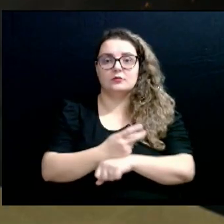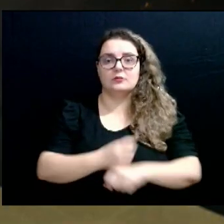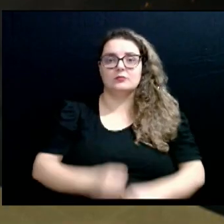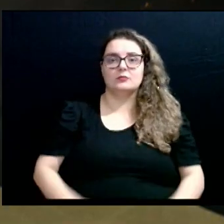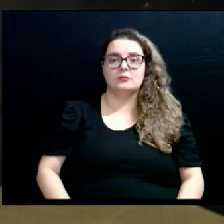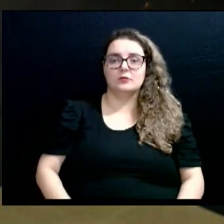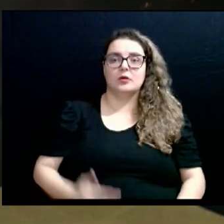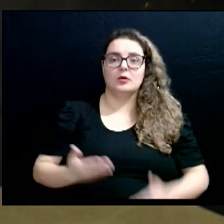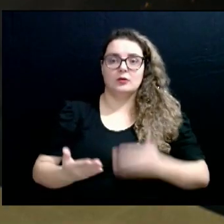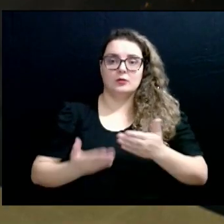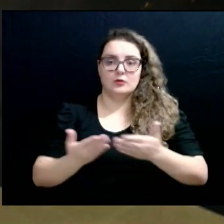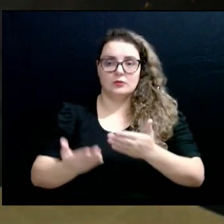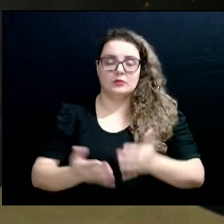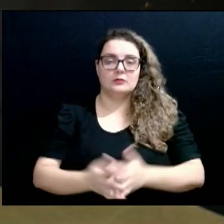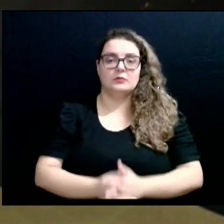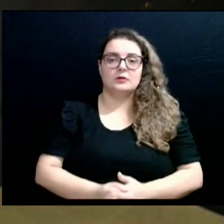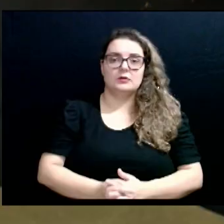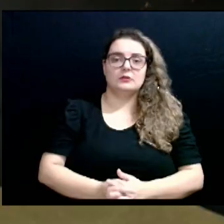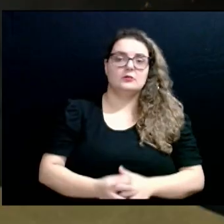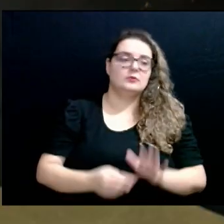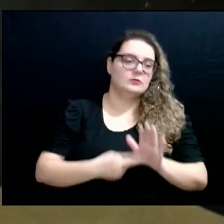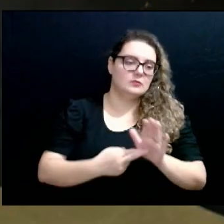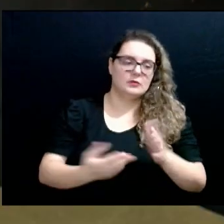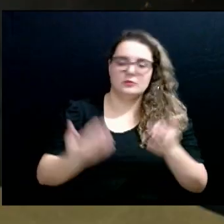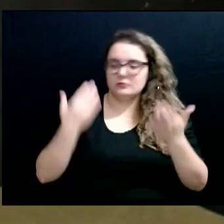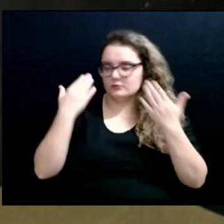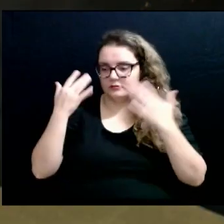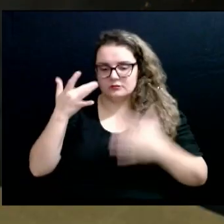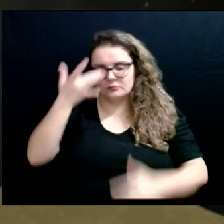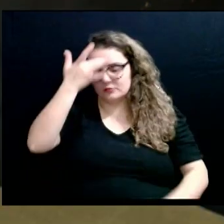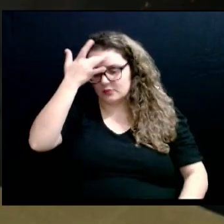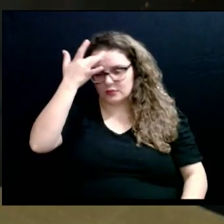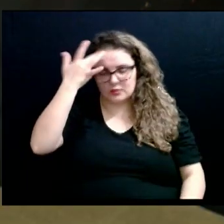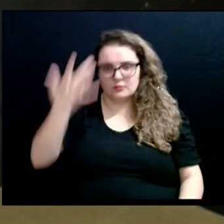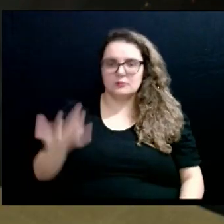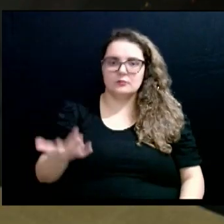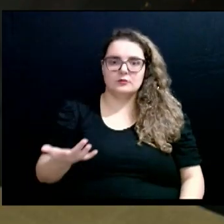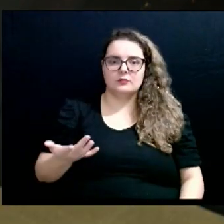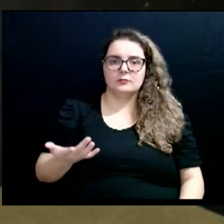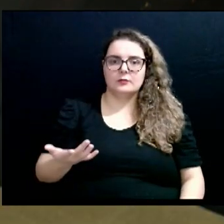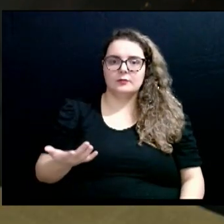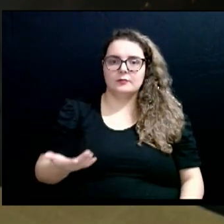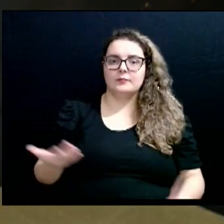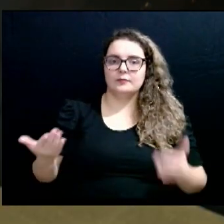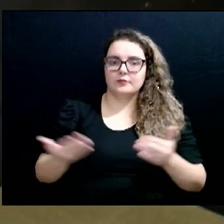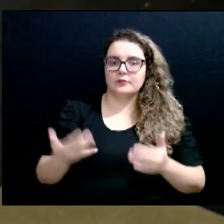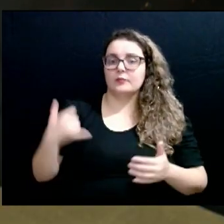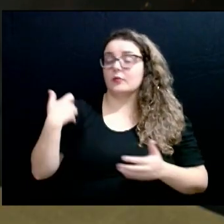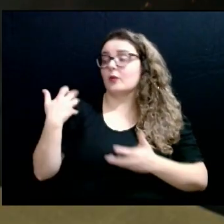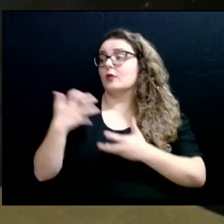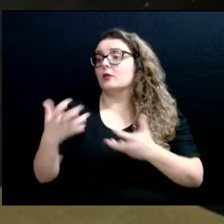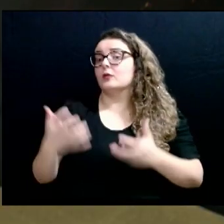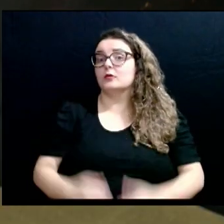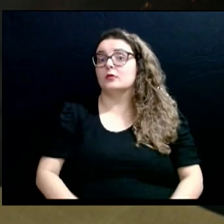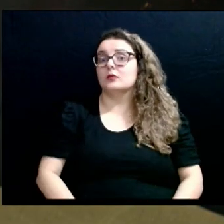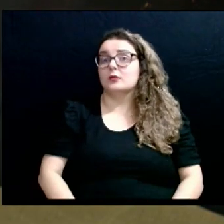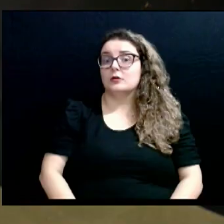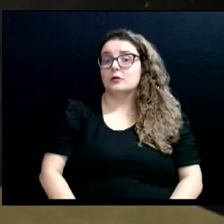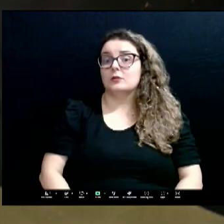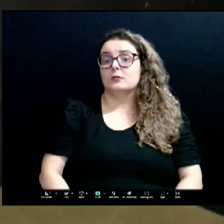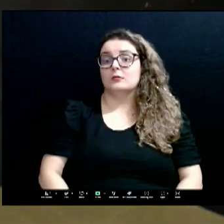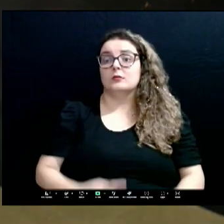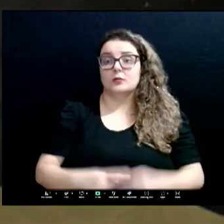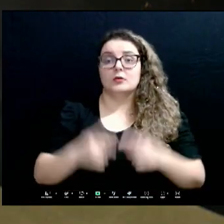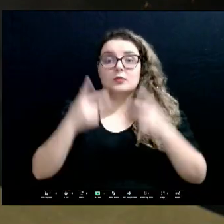tratamento, né, referente à saúde mental, um psicólogo, enfim. Agora, o idoso? Que o idoso, ele geralmente